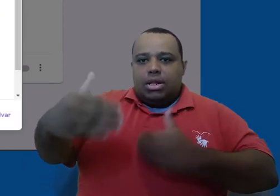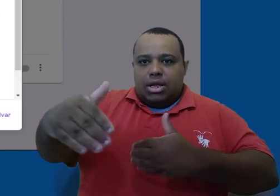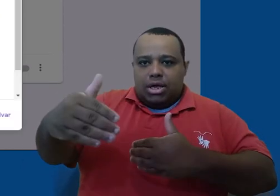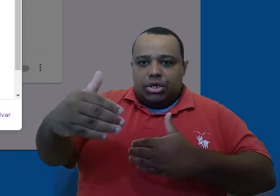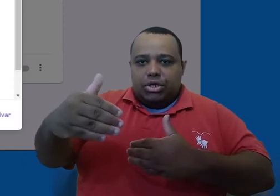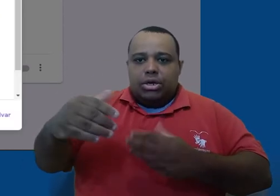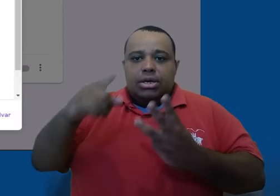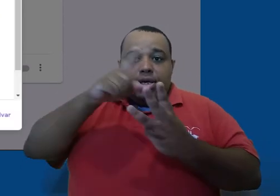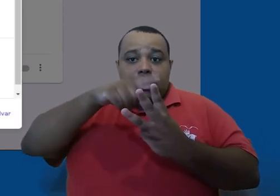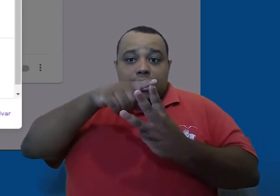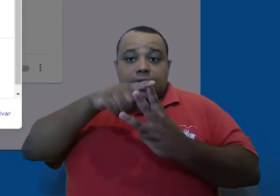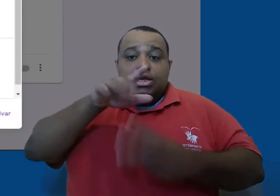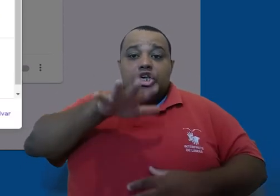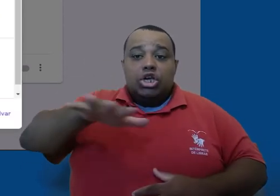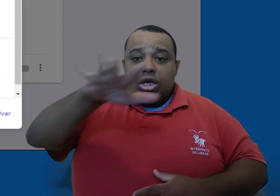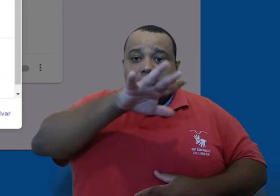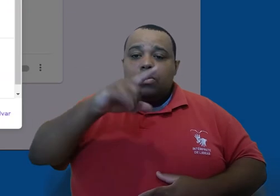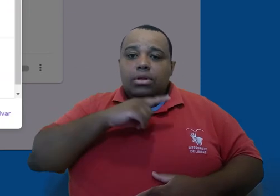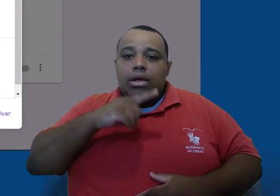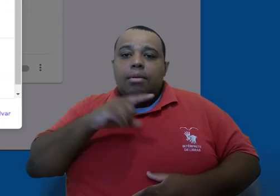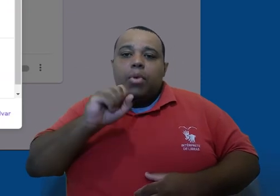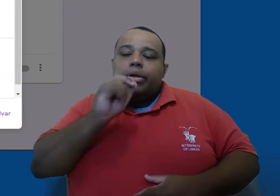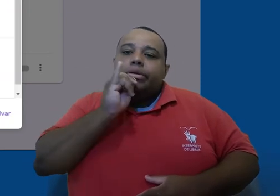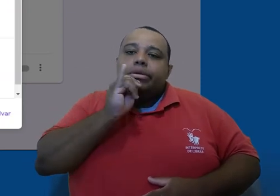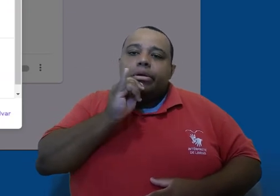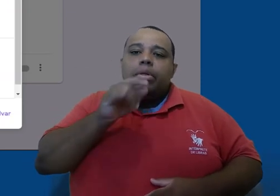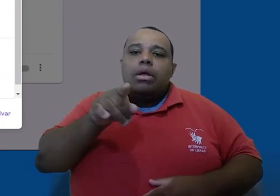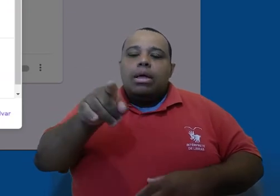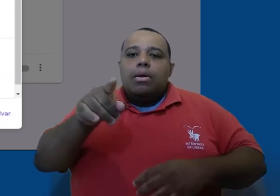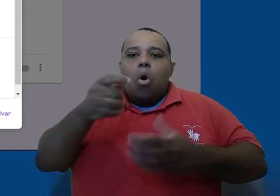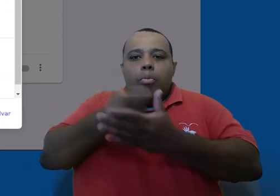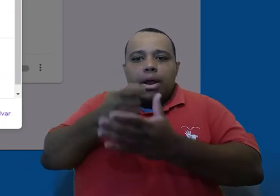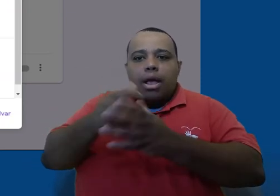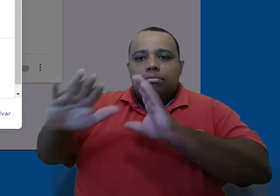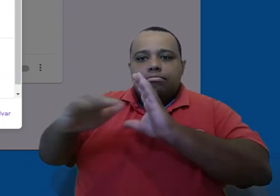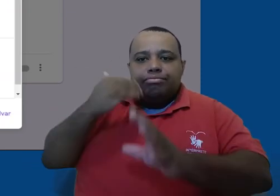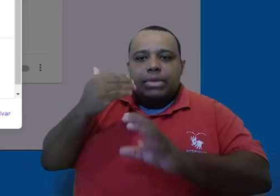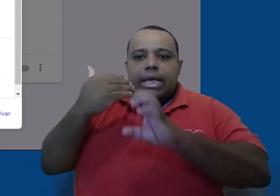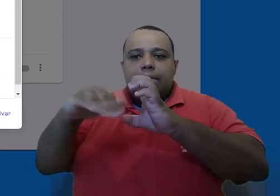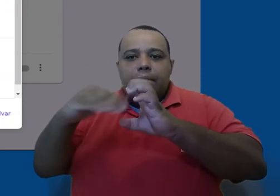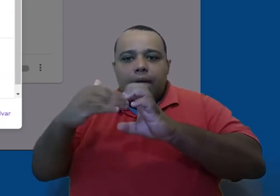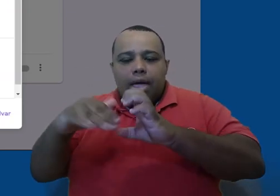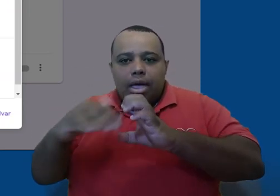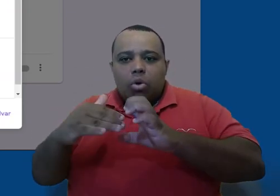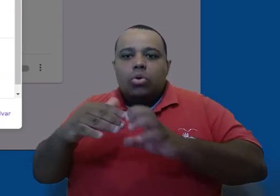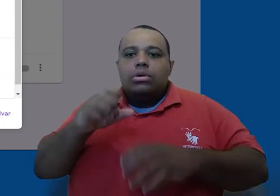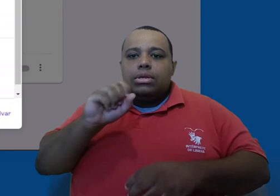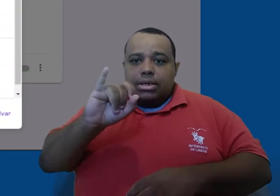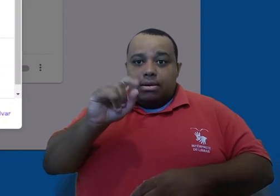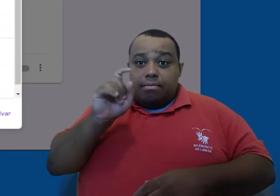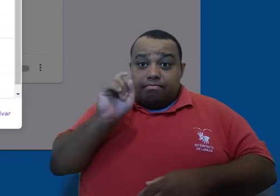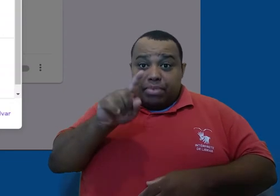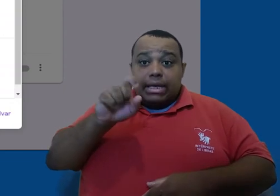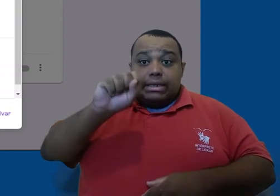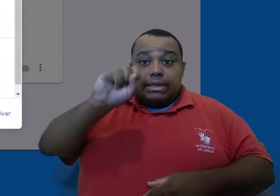e de testes na aba geral temos as seguintes opções se o formulário irá coletar o endereço de e-mail de quem preenchê-lo E